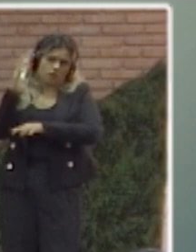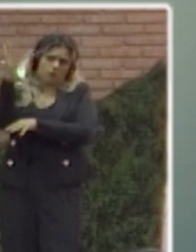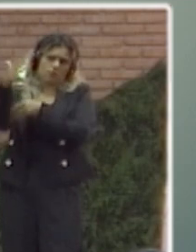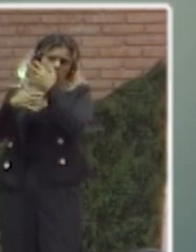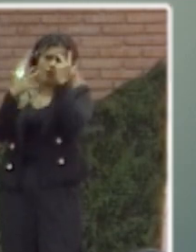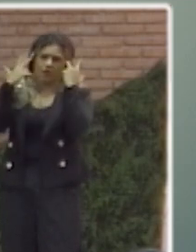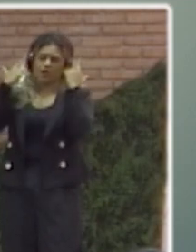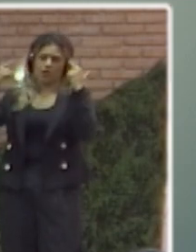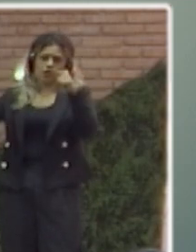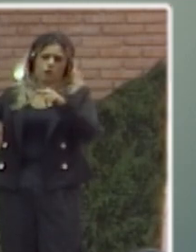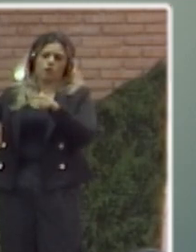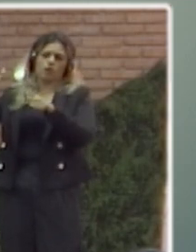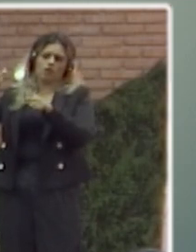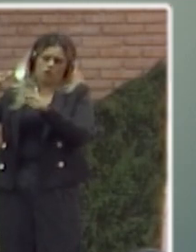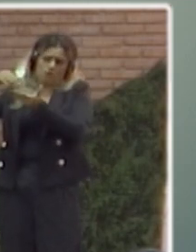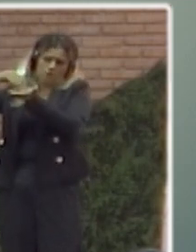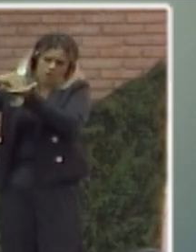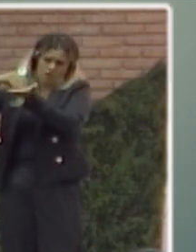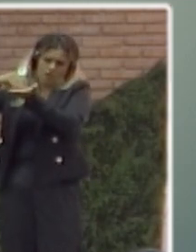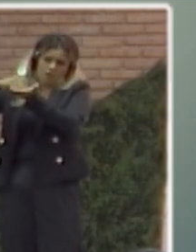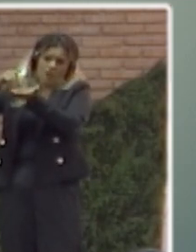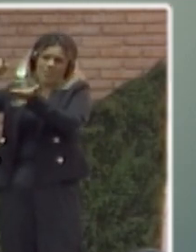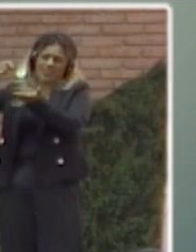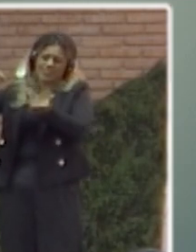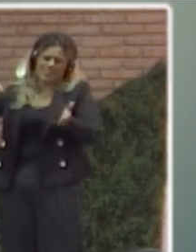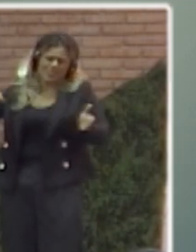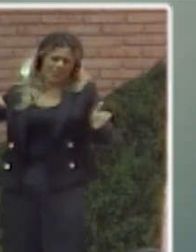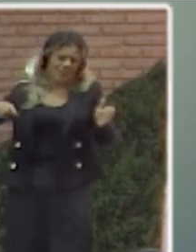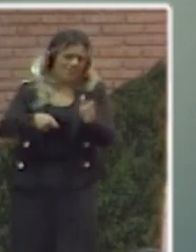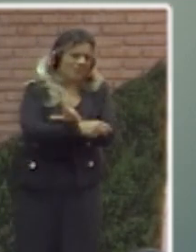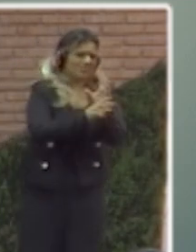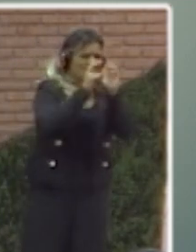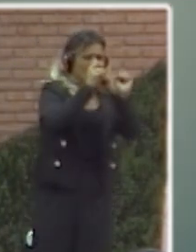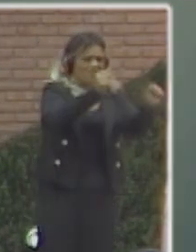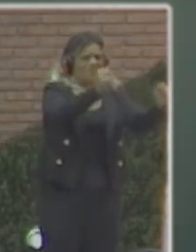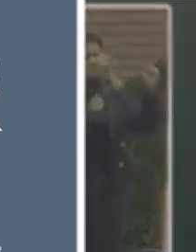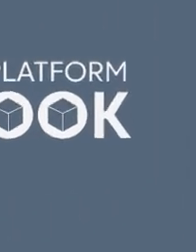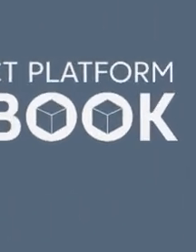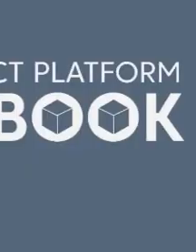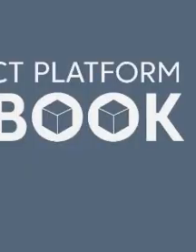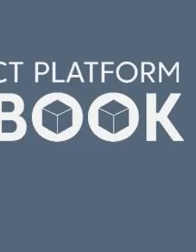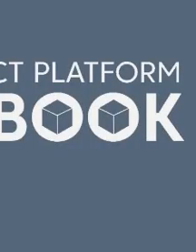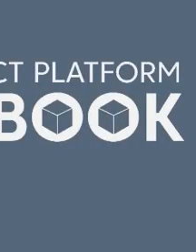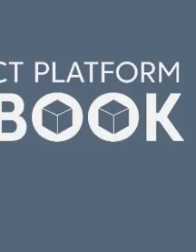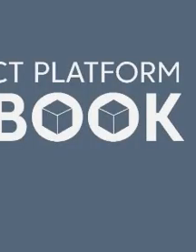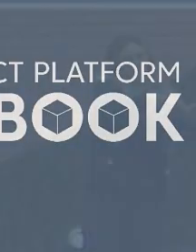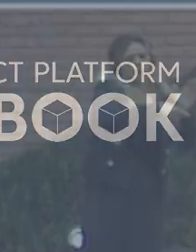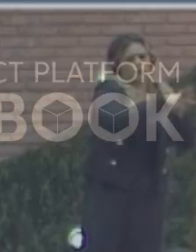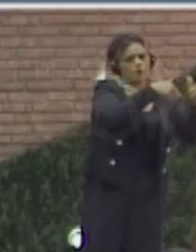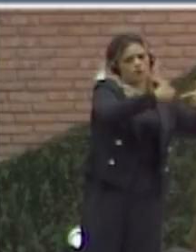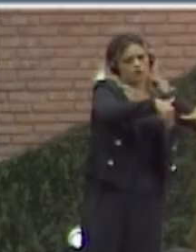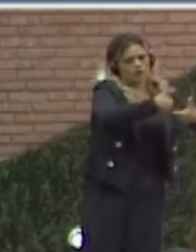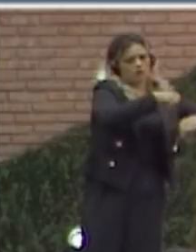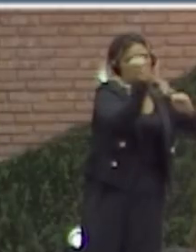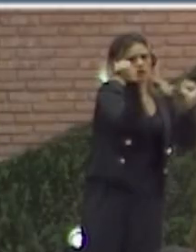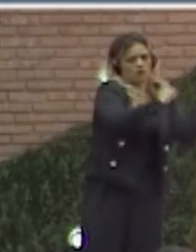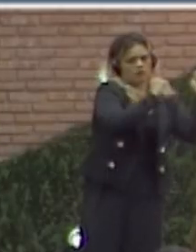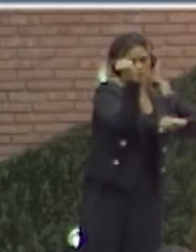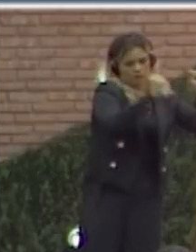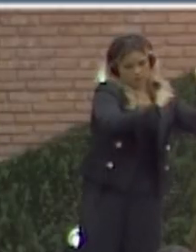naturais, investe muito pesado no desenvolvimento de manufatura e